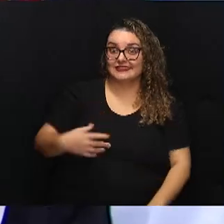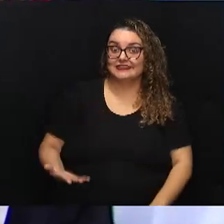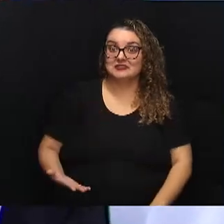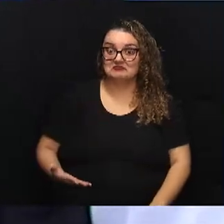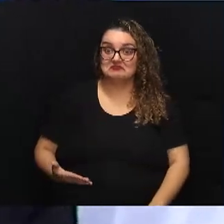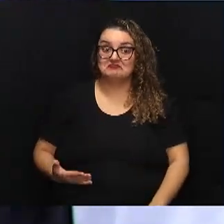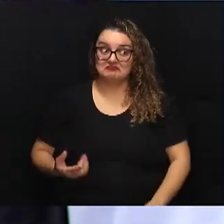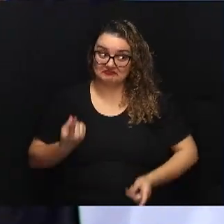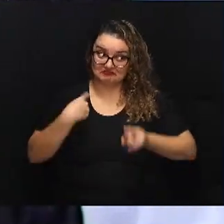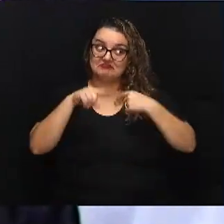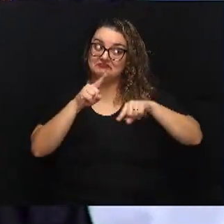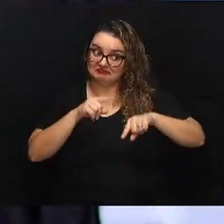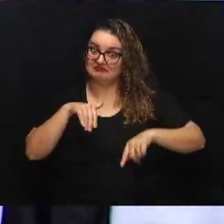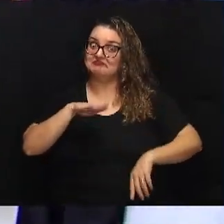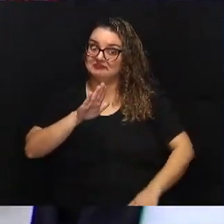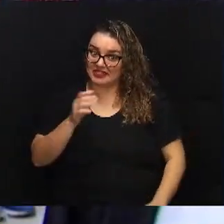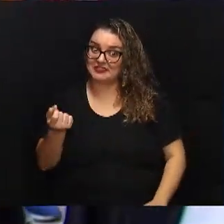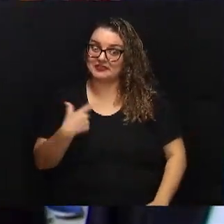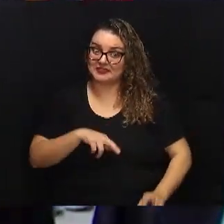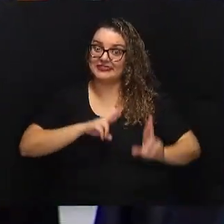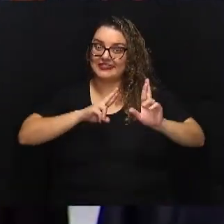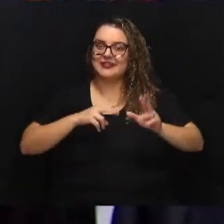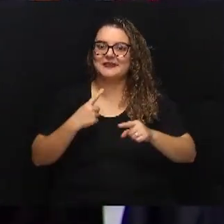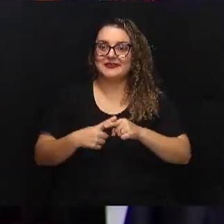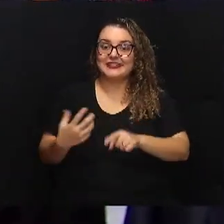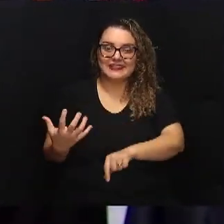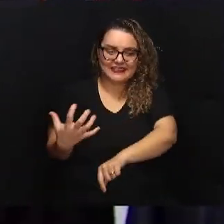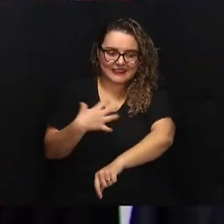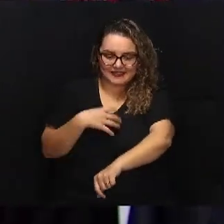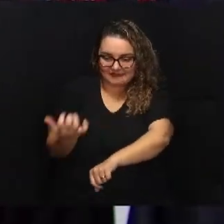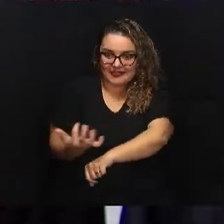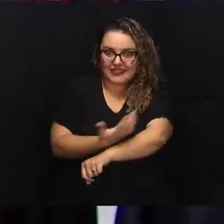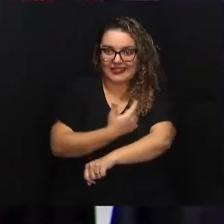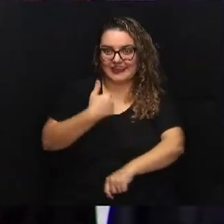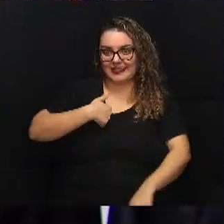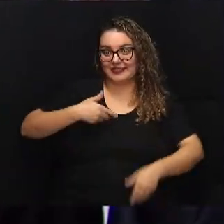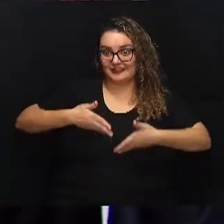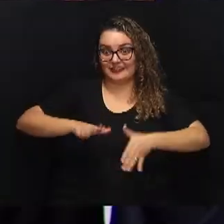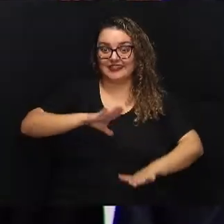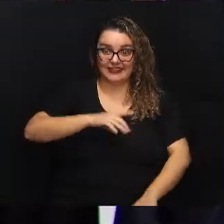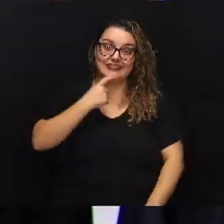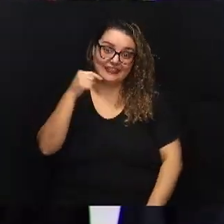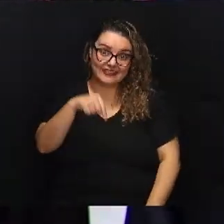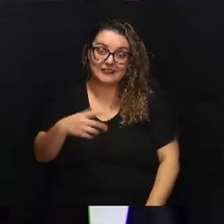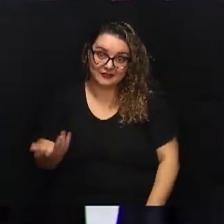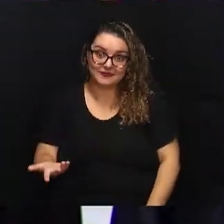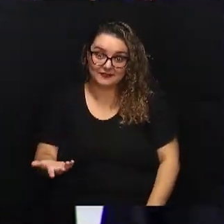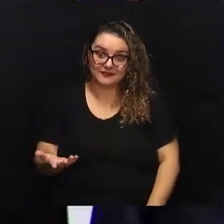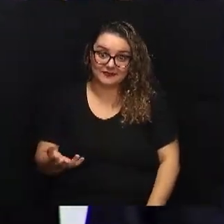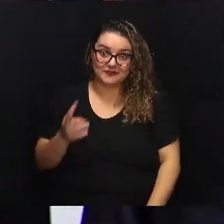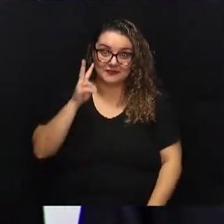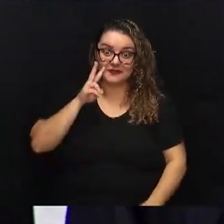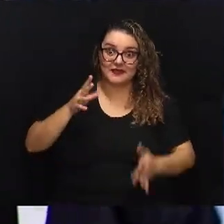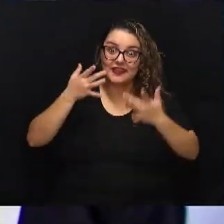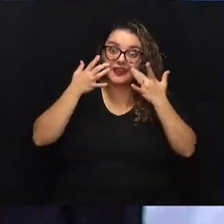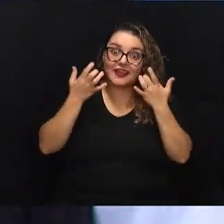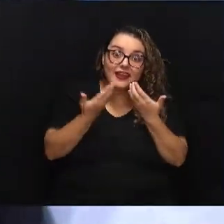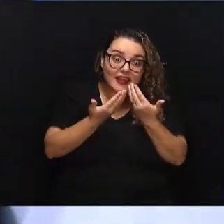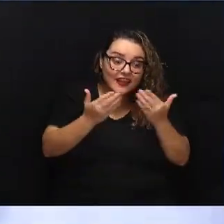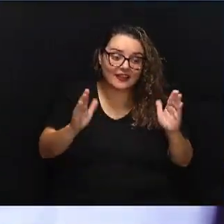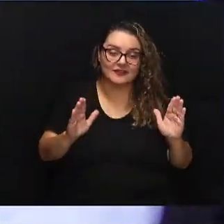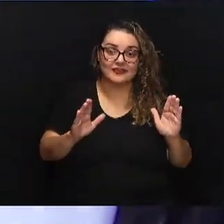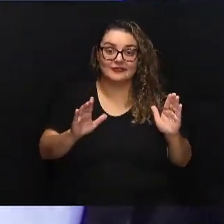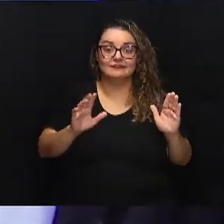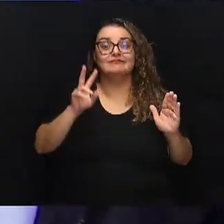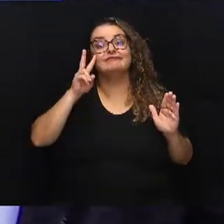superou um pouco a expectativa, porque a emoção, né? Eu sou de Campinas e vi o teatro aberto, vi